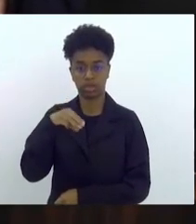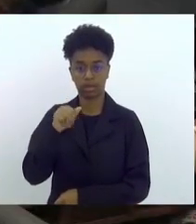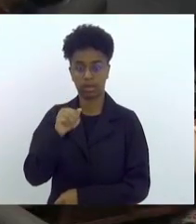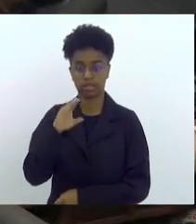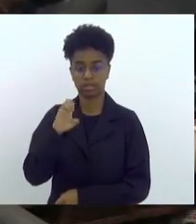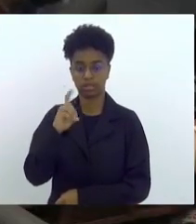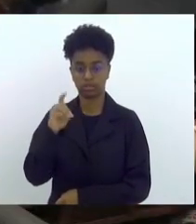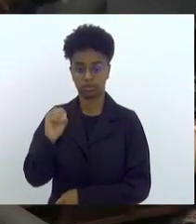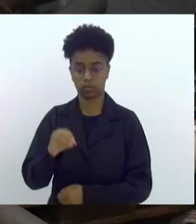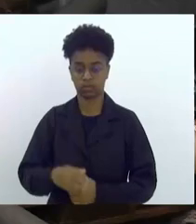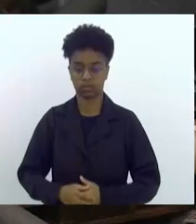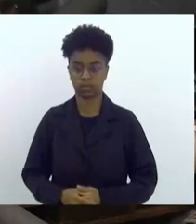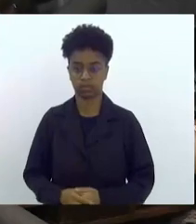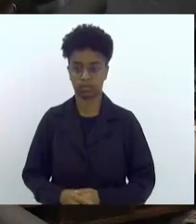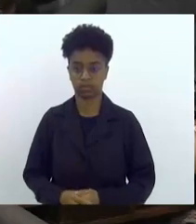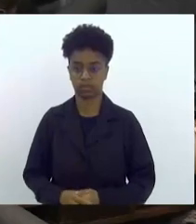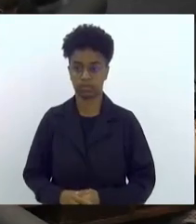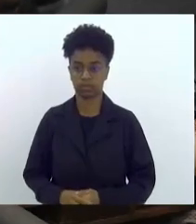Deputado...